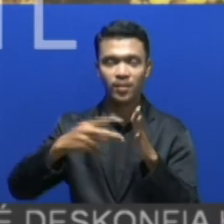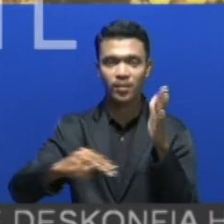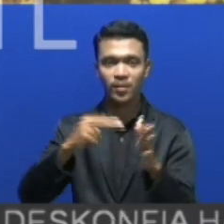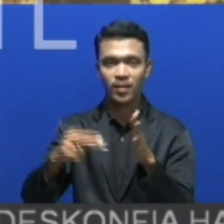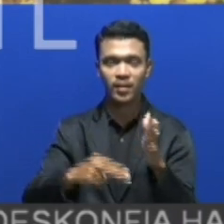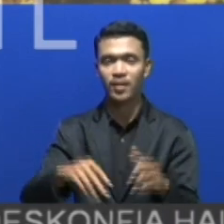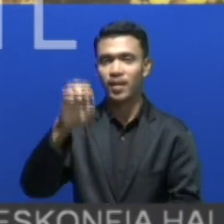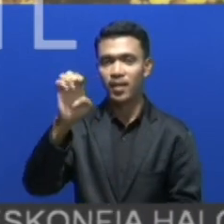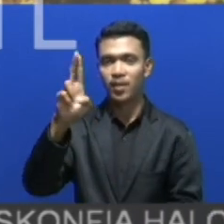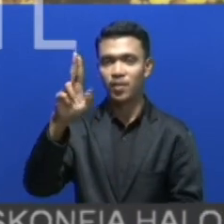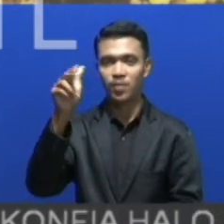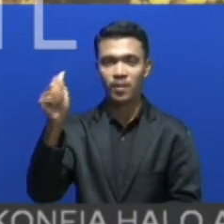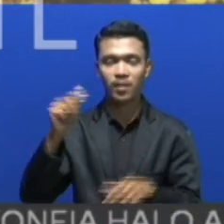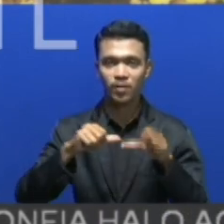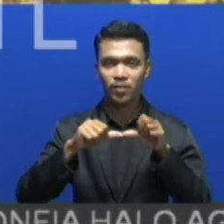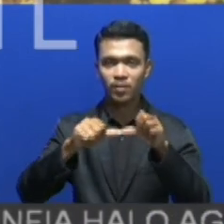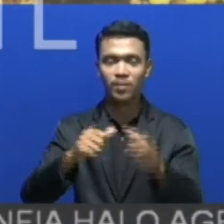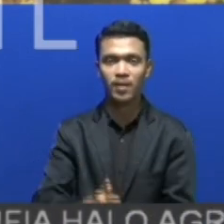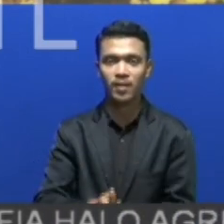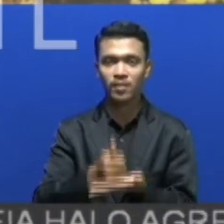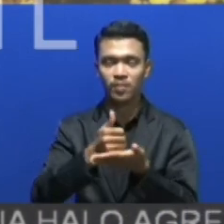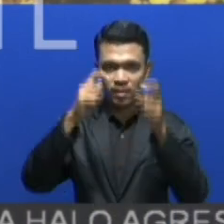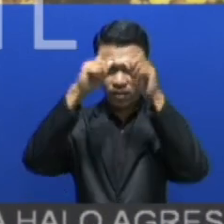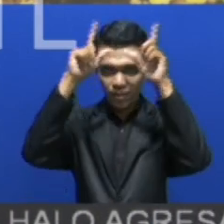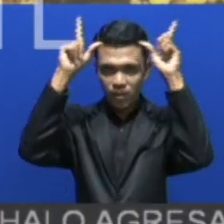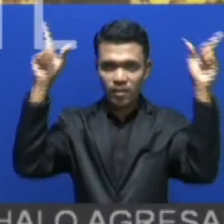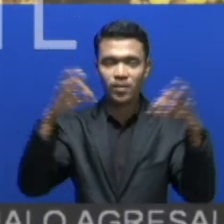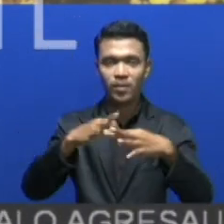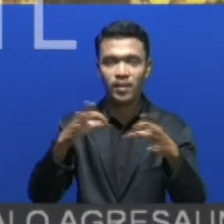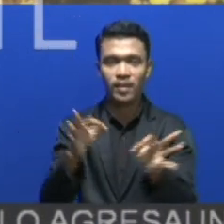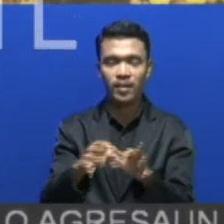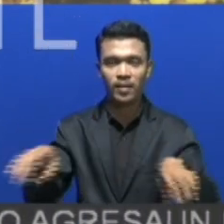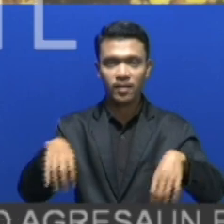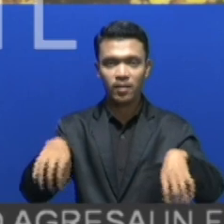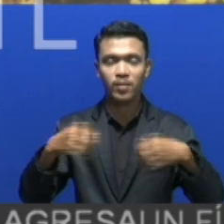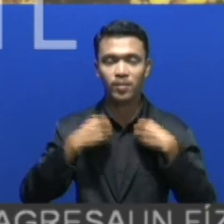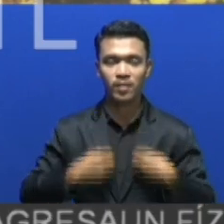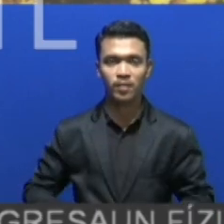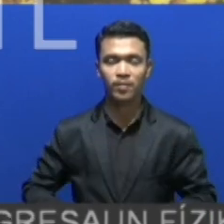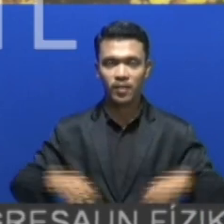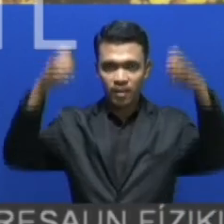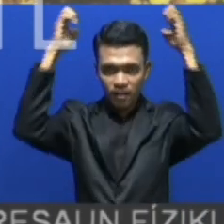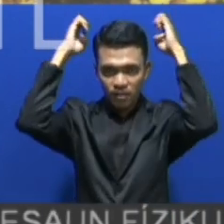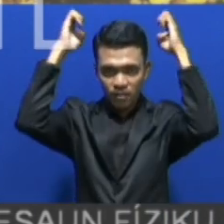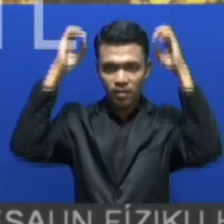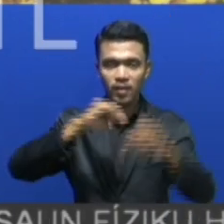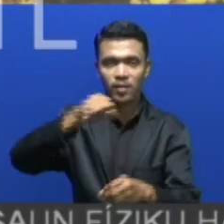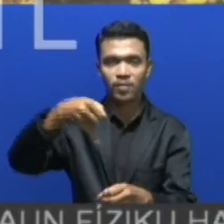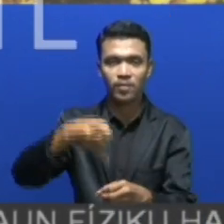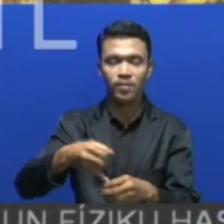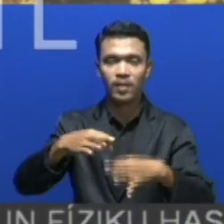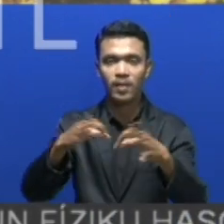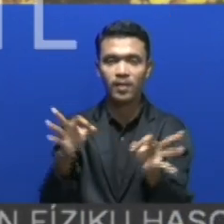Estados Unidos da América continua a apoio o Timor-Leste, onde Hadi’a, Setór, Saúde, Edukasaun inclui diversificação Ekonomia